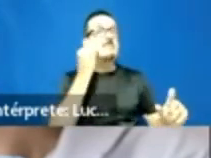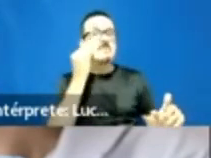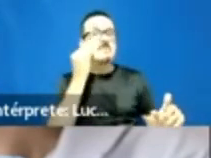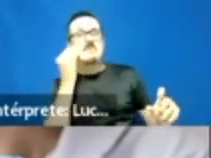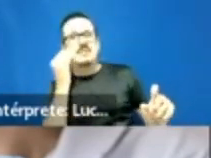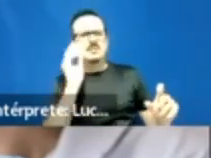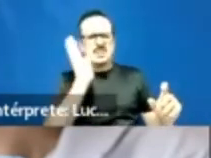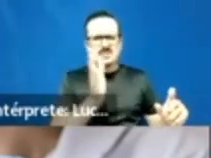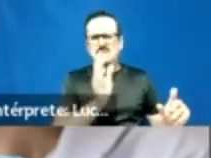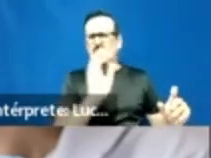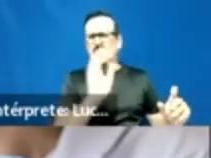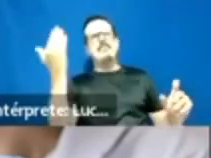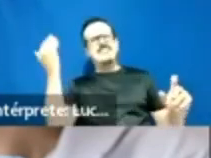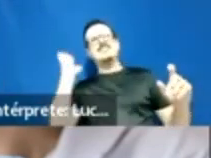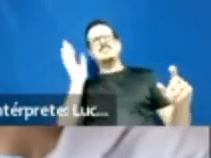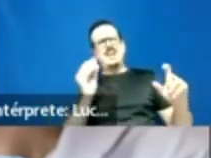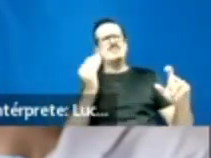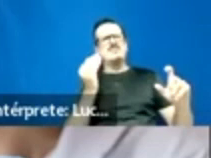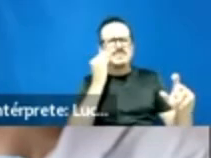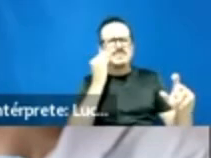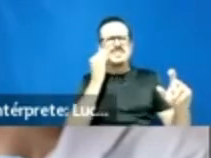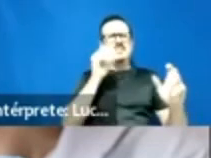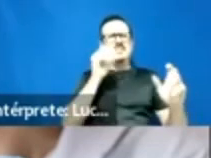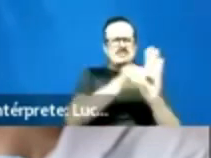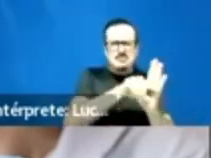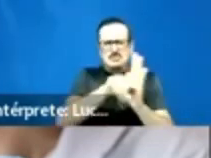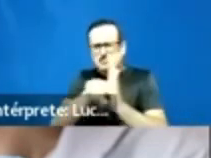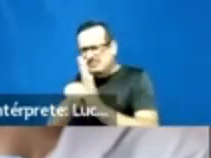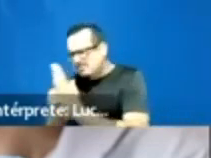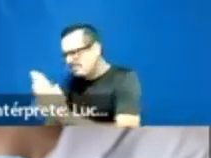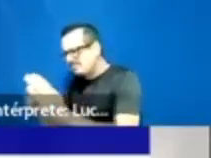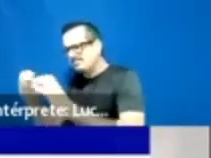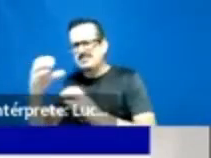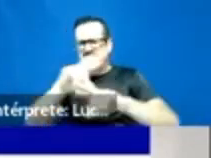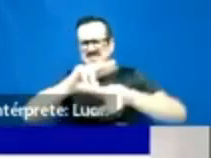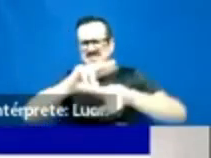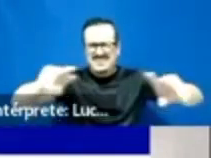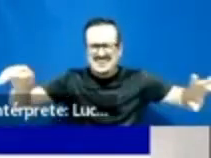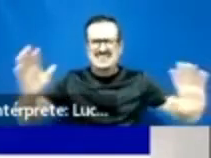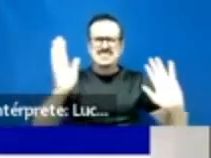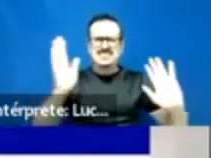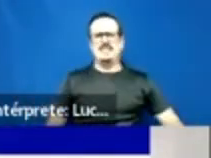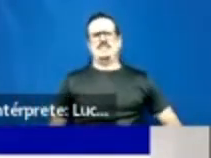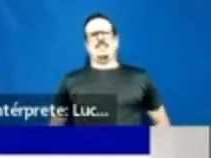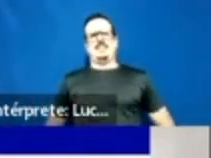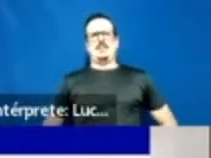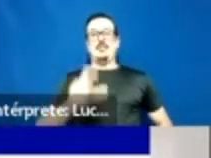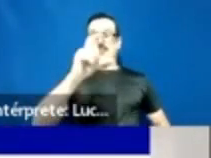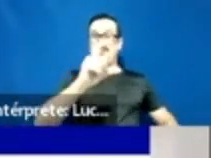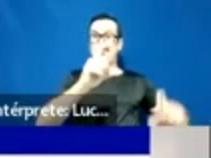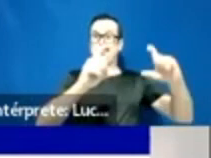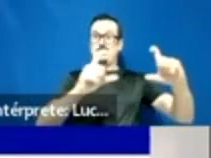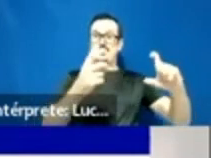já passou por todas essas etapas. Isso te dá mais segurança para utilizar a nossa tecnologia. E aqui